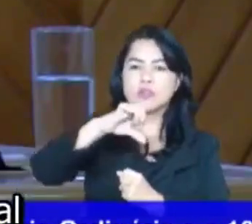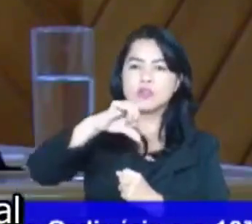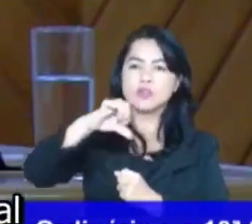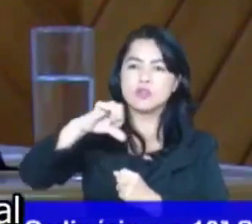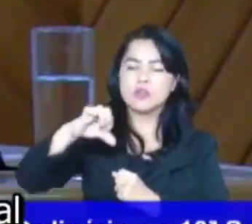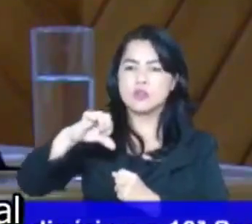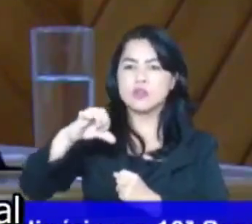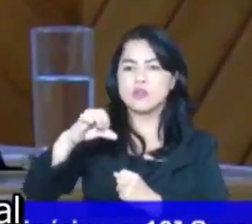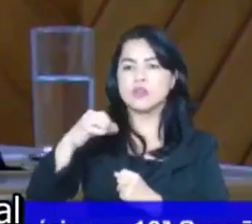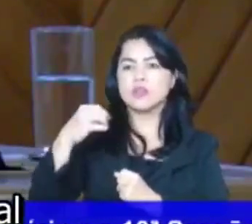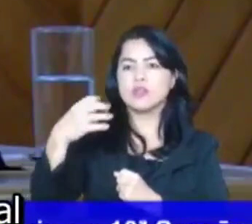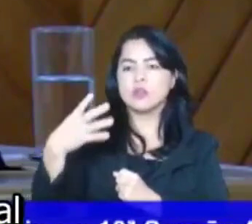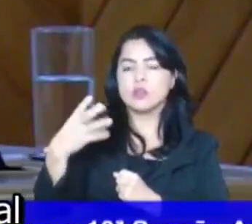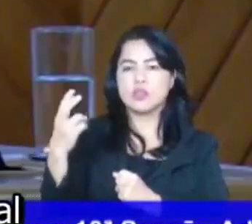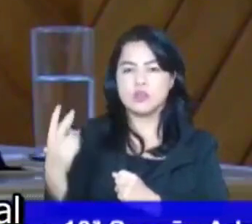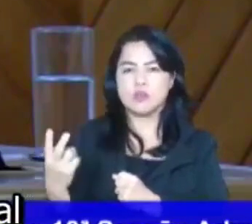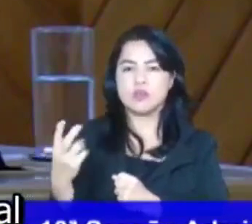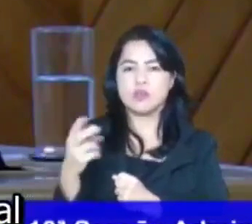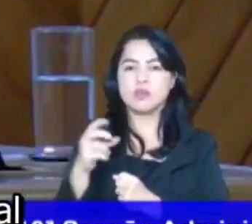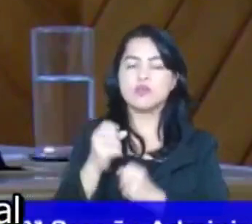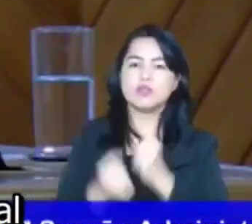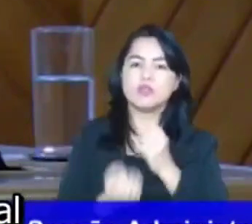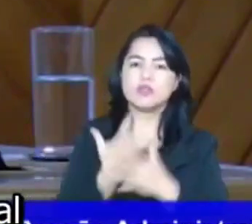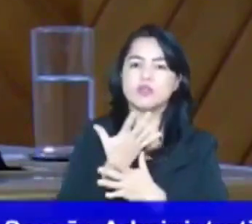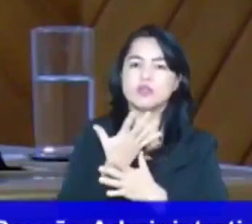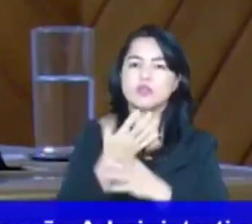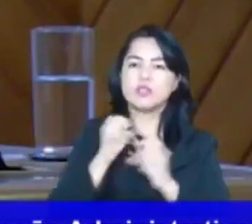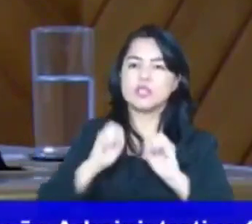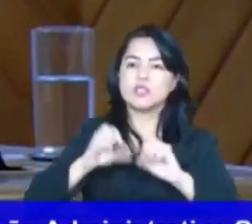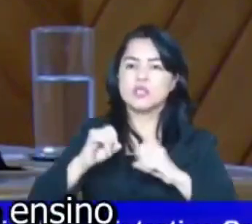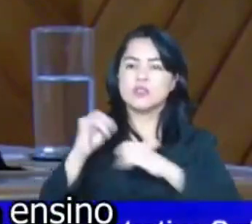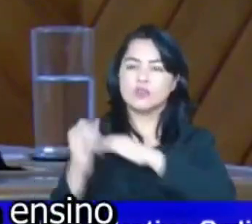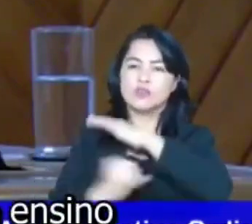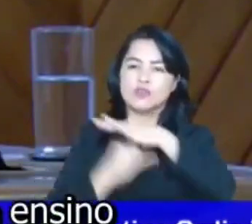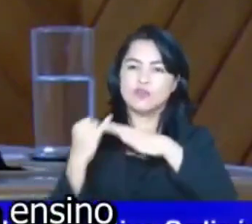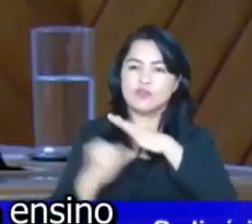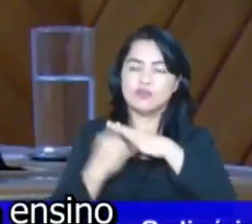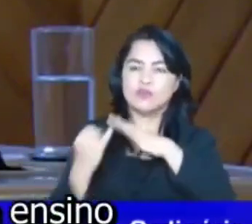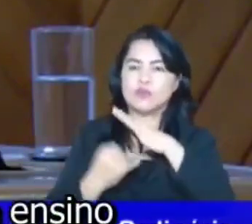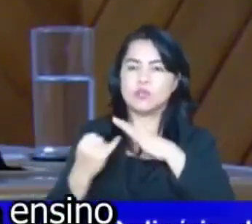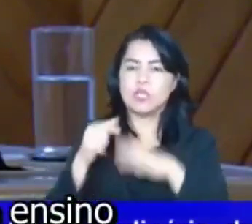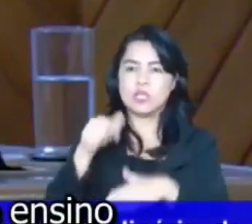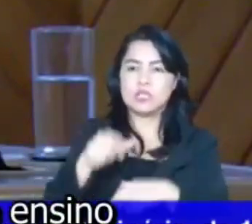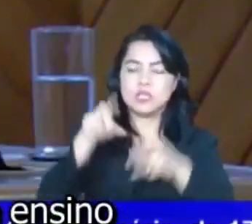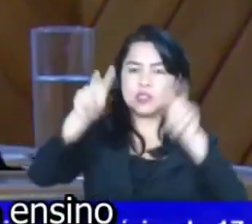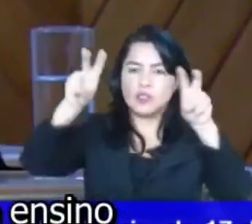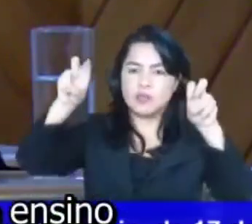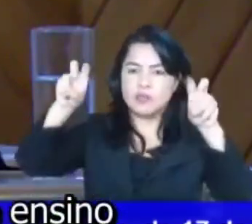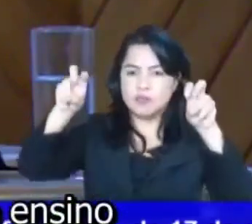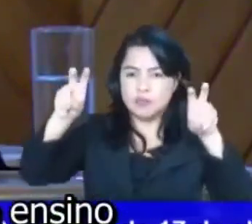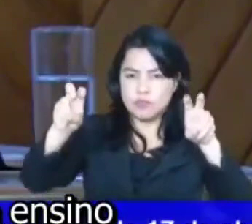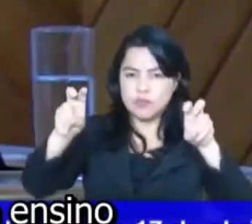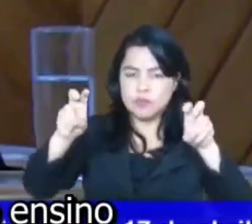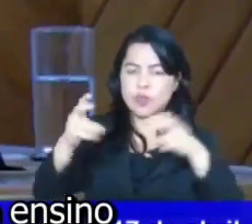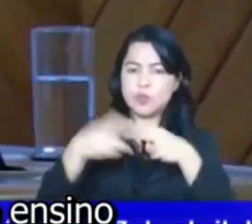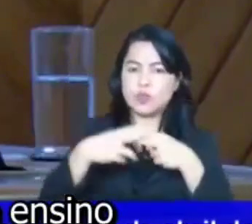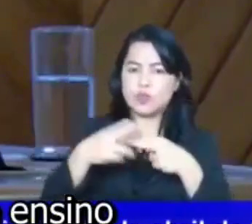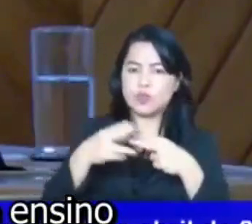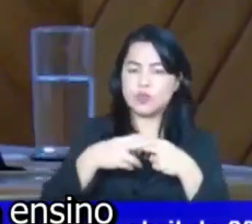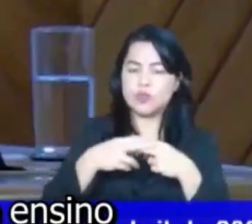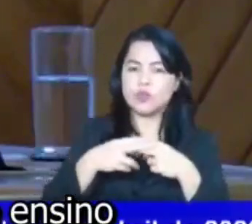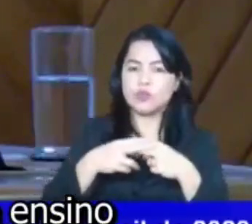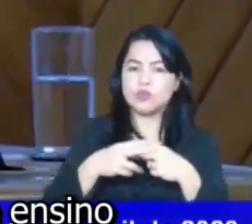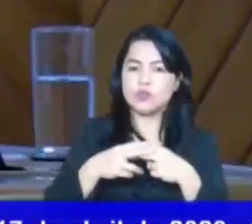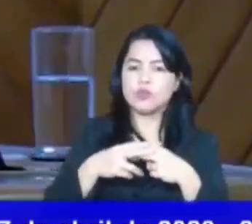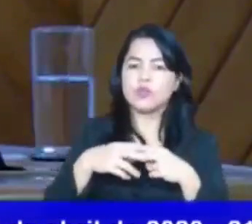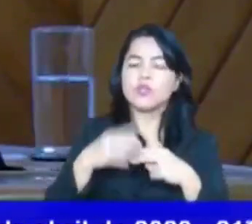1942, que instituiu o ensino industrial. E essa nomenclatura foi utilizada para a modalidade